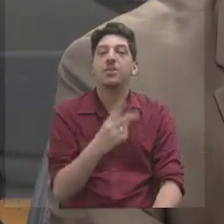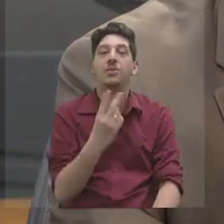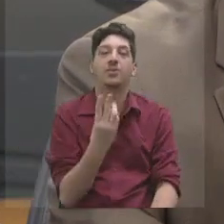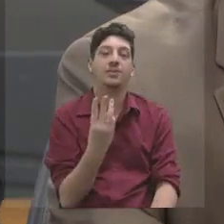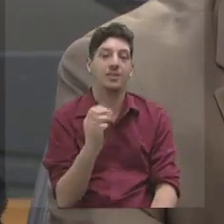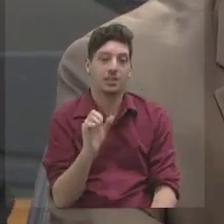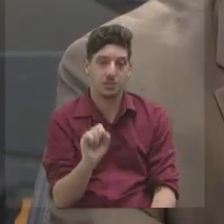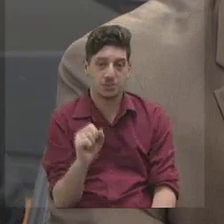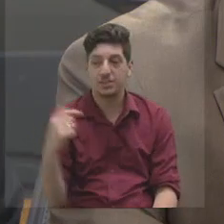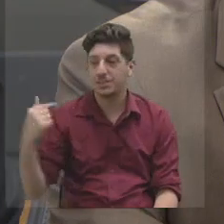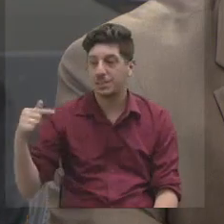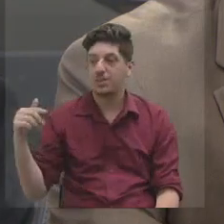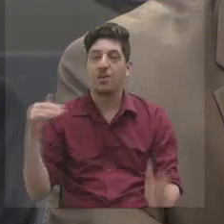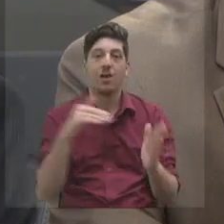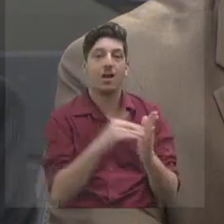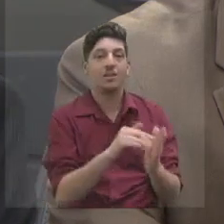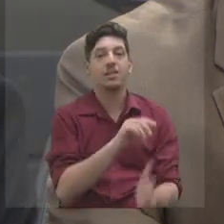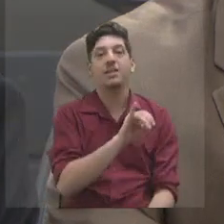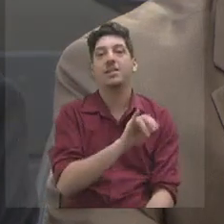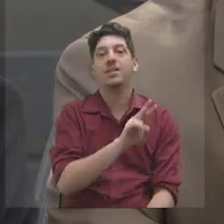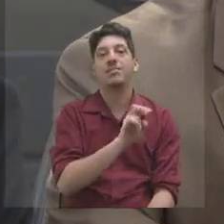Sete Lagoas